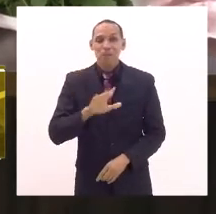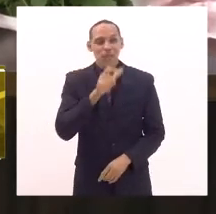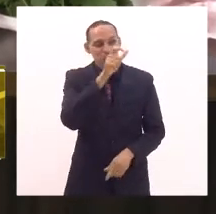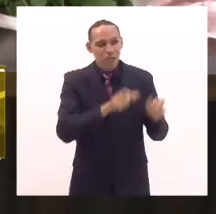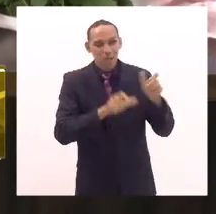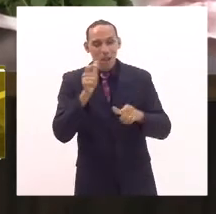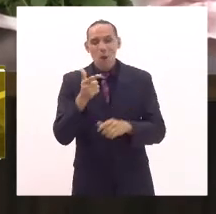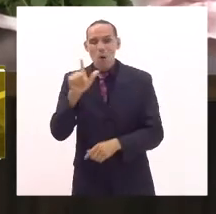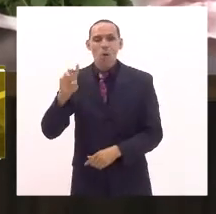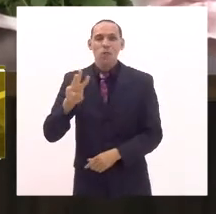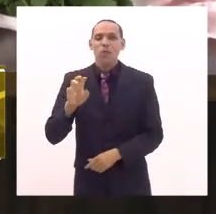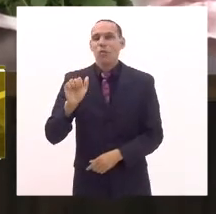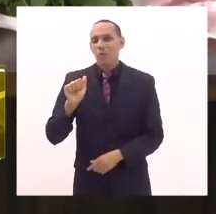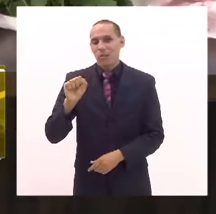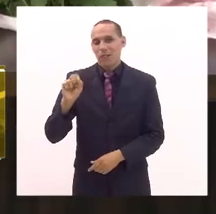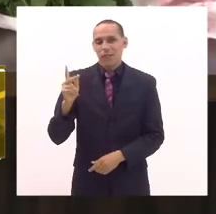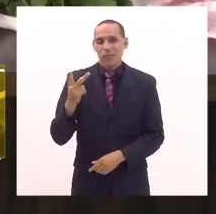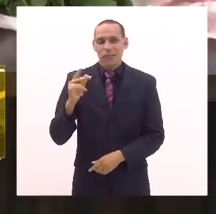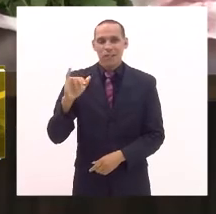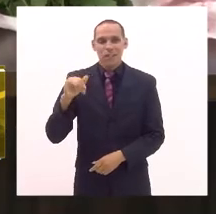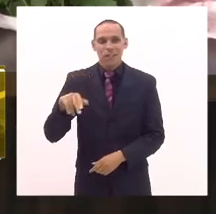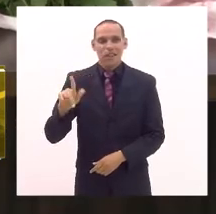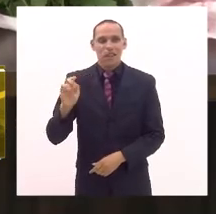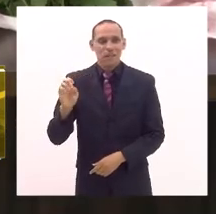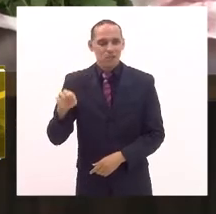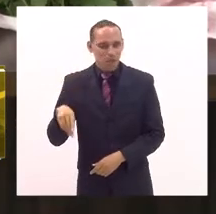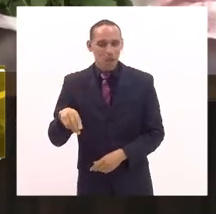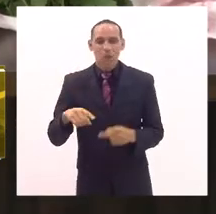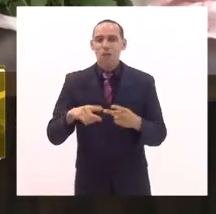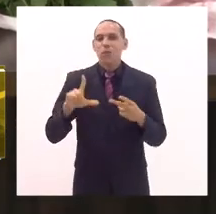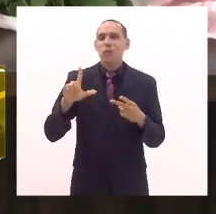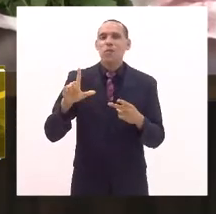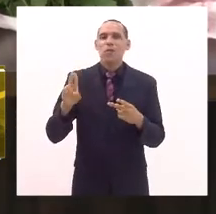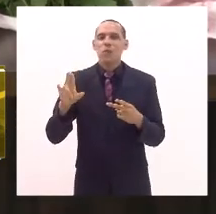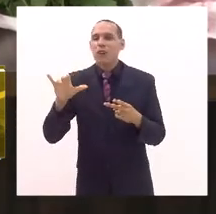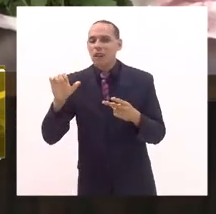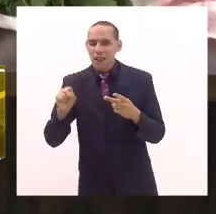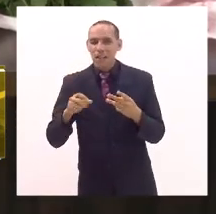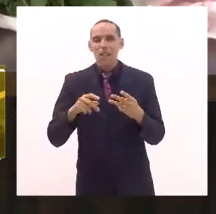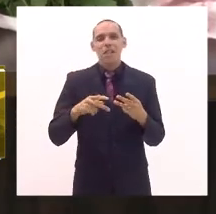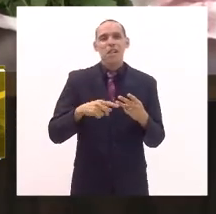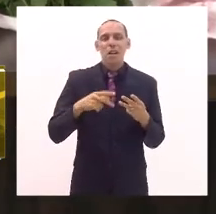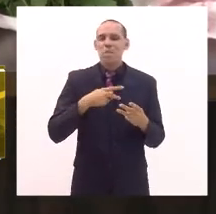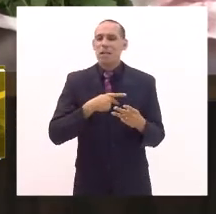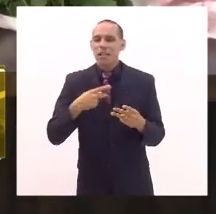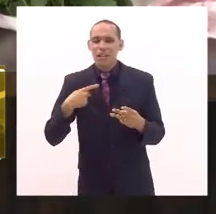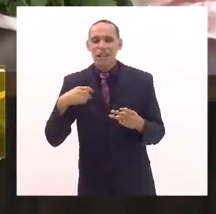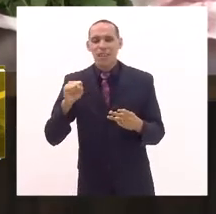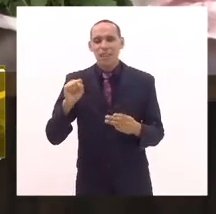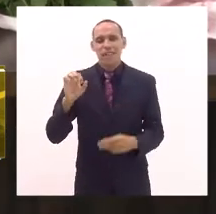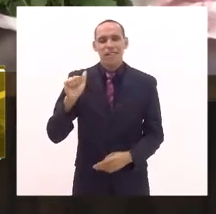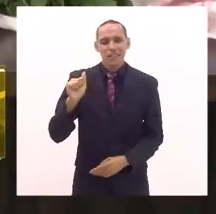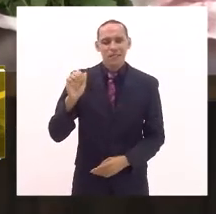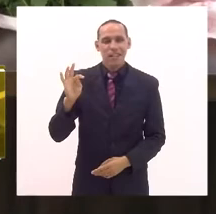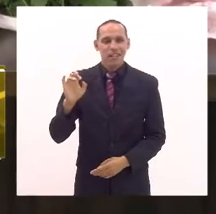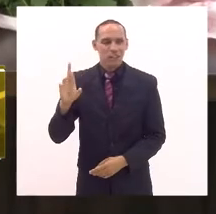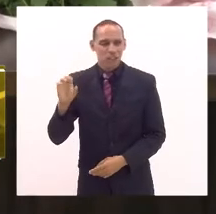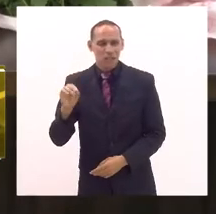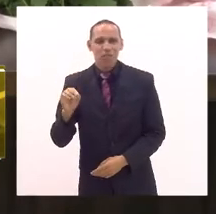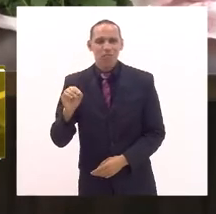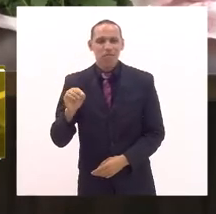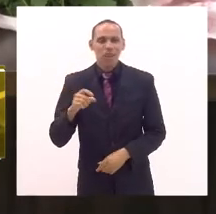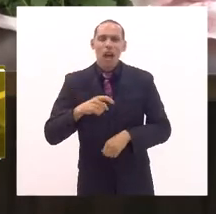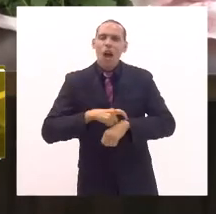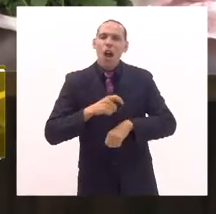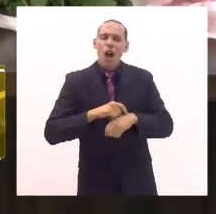como o Austin, o Lucas, o Pastor Satiro, tantos outros que realmente se dedicaram e fizeram a diferença naquele